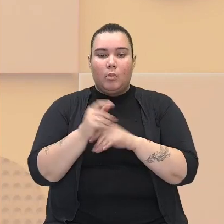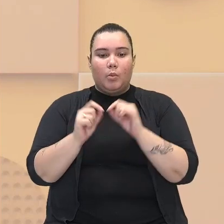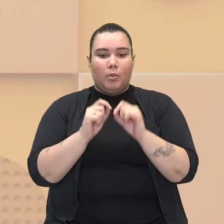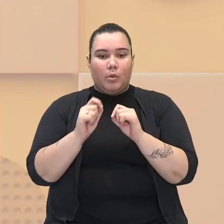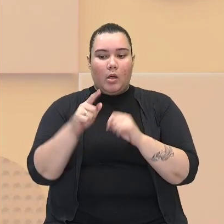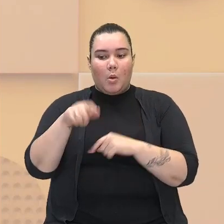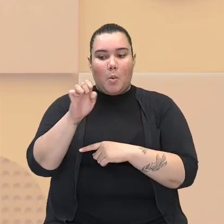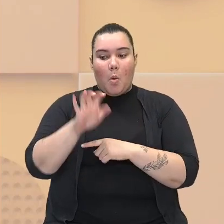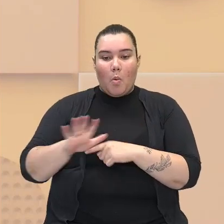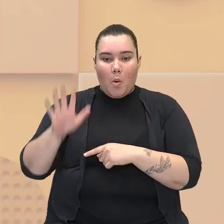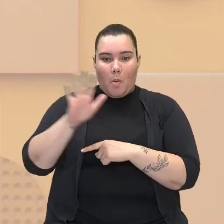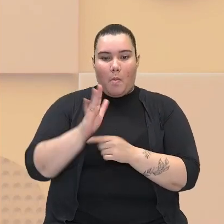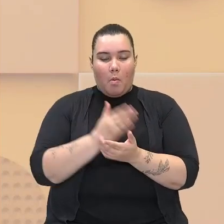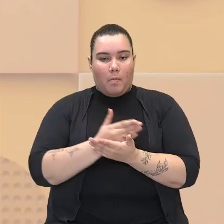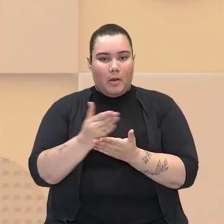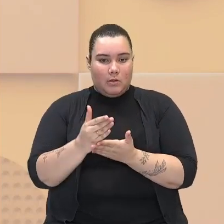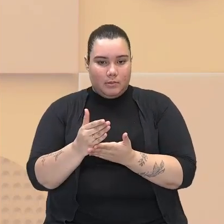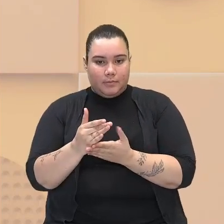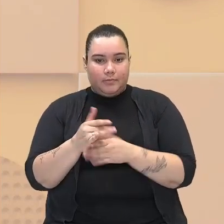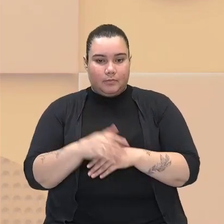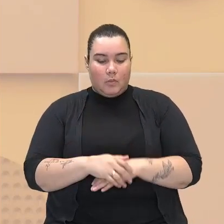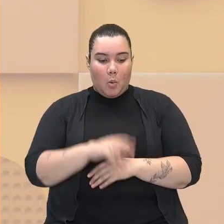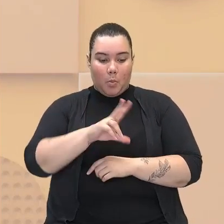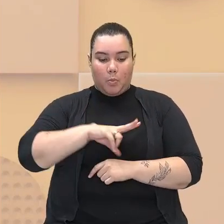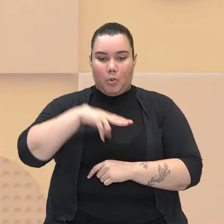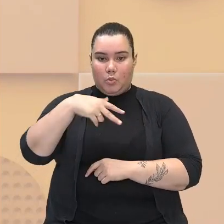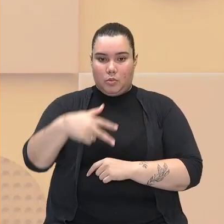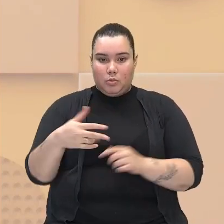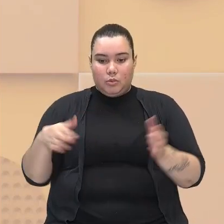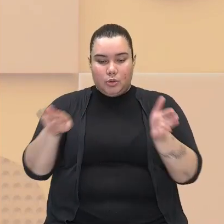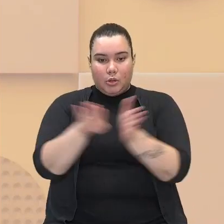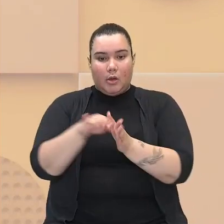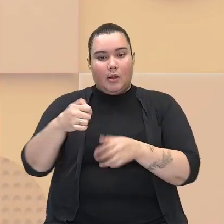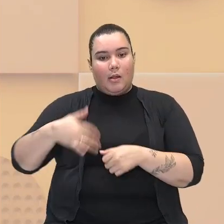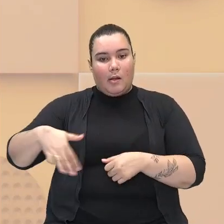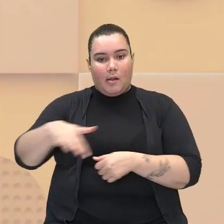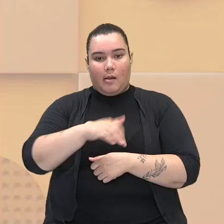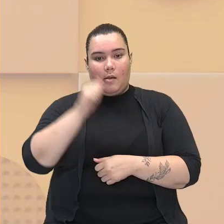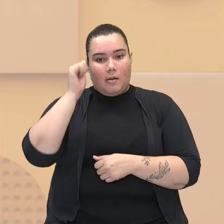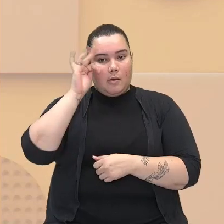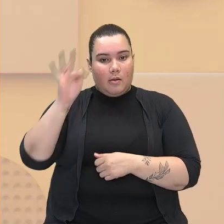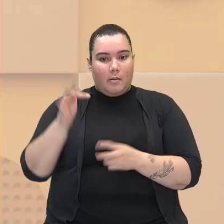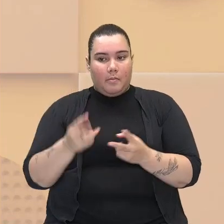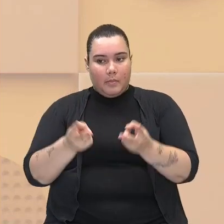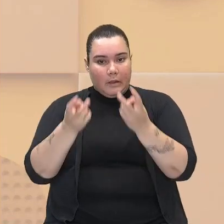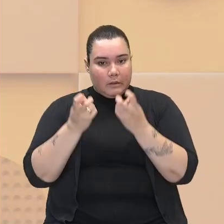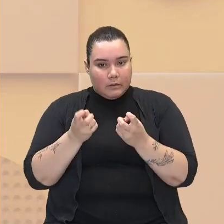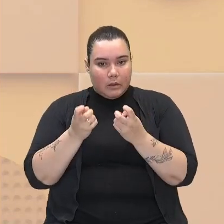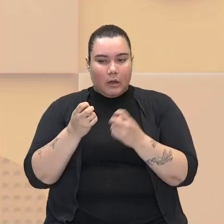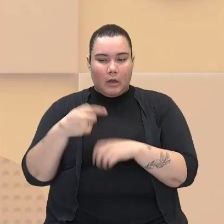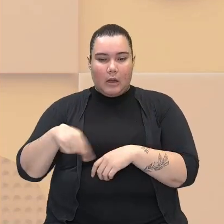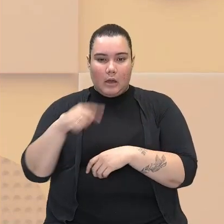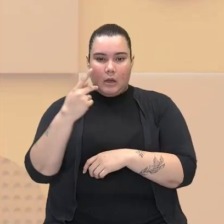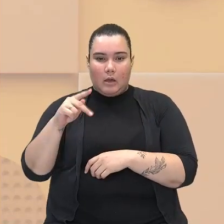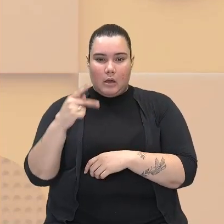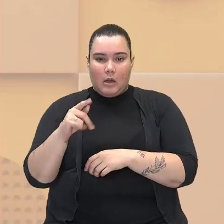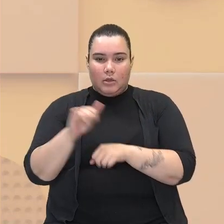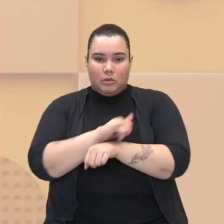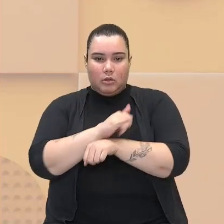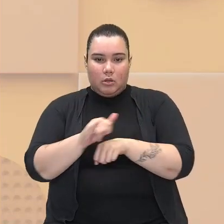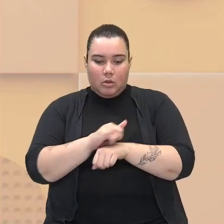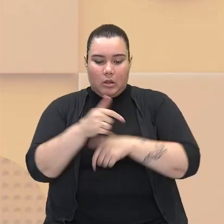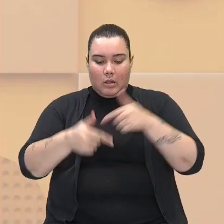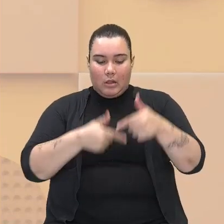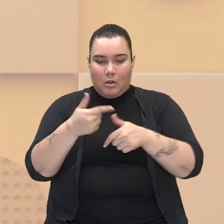elemento europeu. Quando o português chega no continente africano e percebe essa dinâmica em relação ao